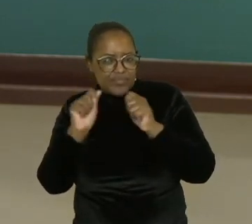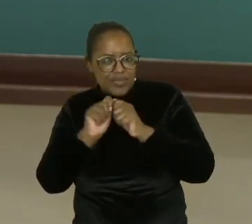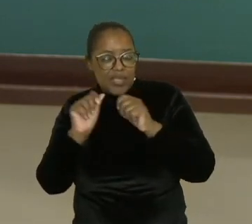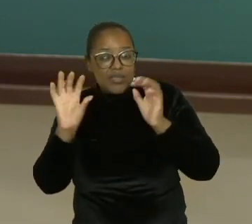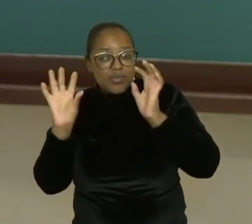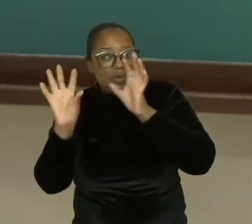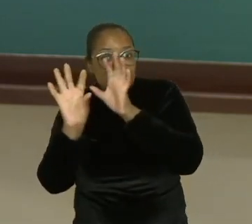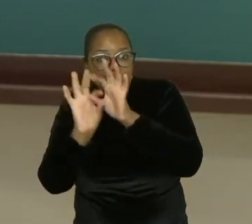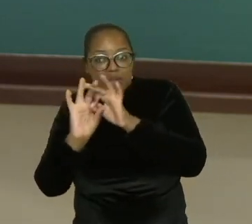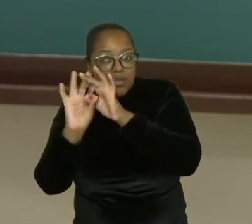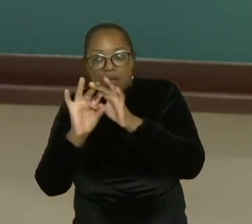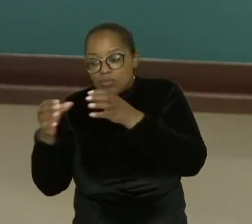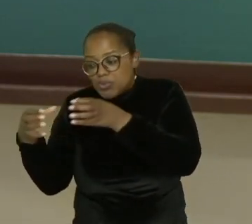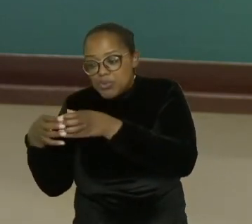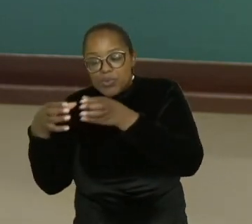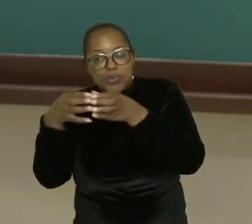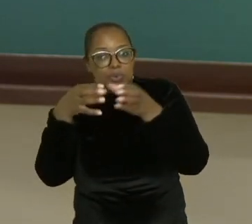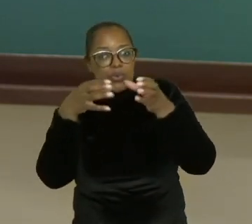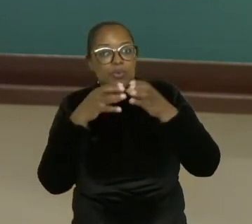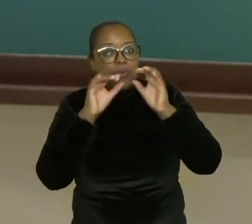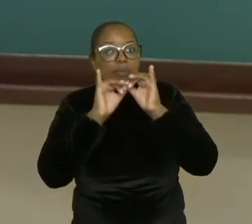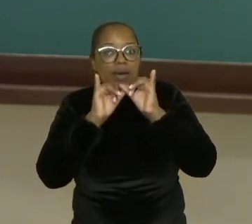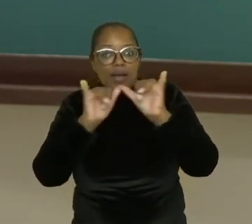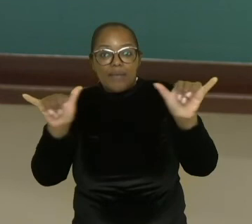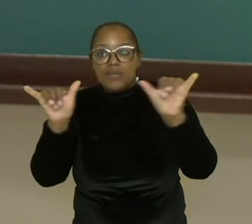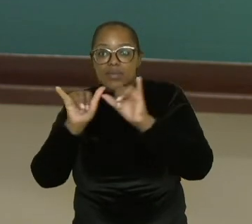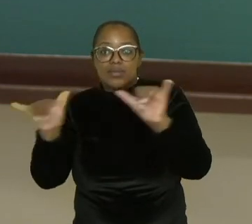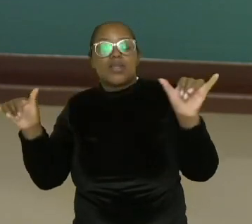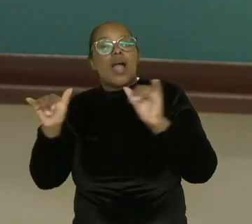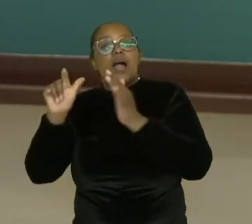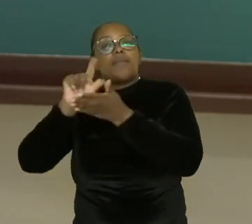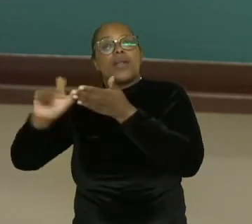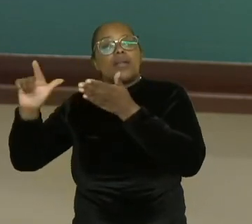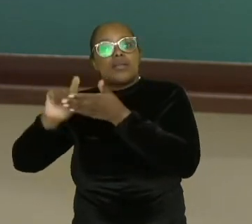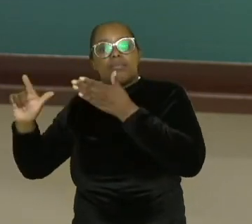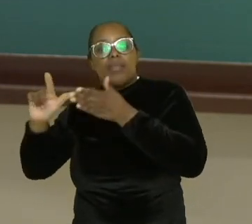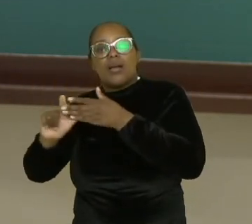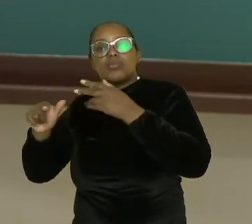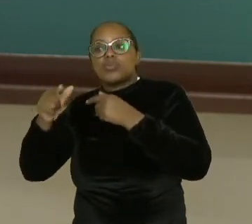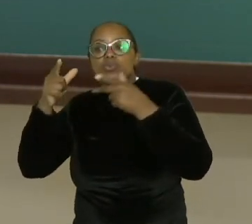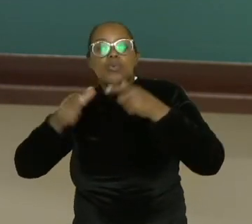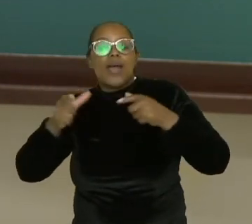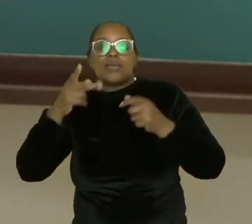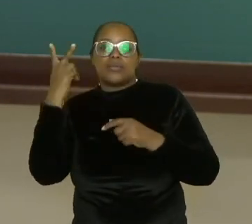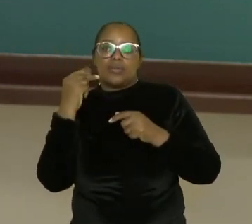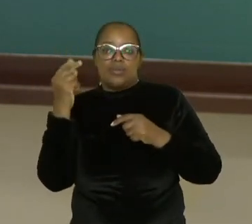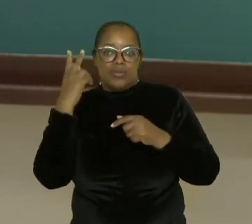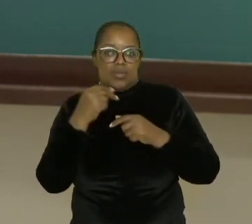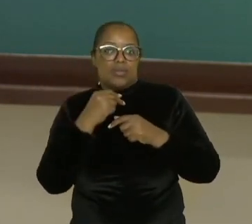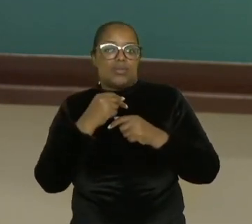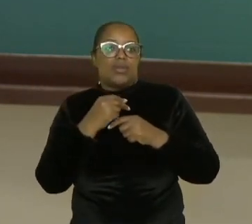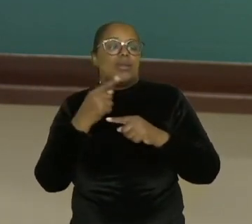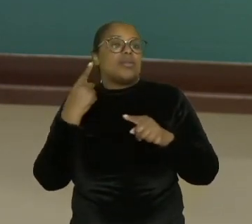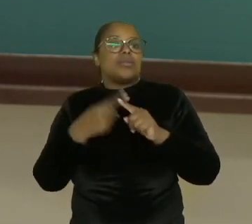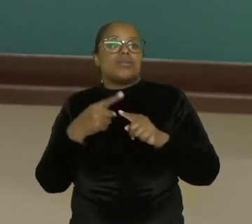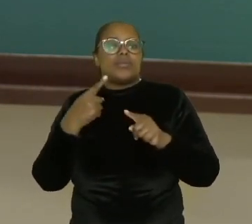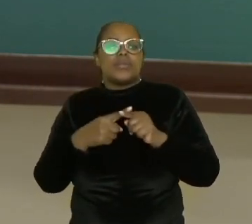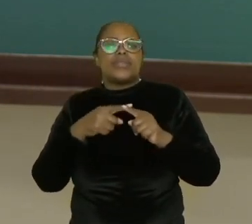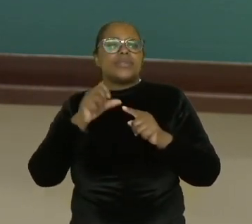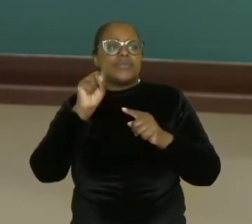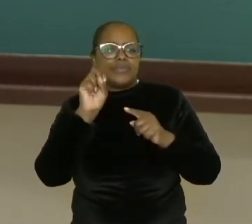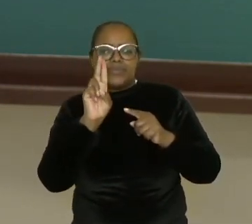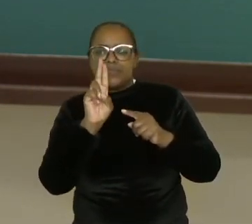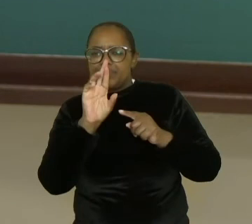pares, entre as pessoas ali, para a preservação dos espaços naturais. Porque o surf é um